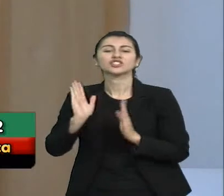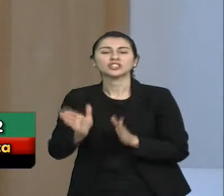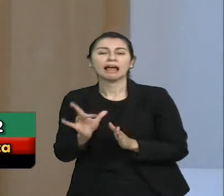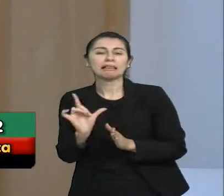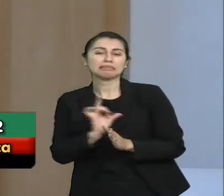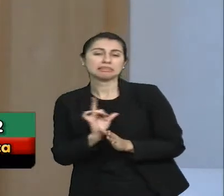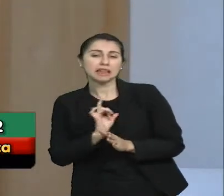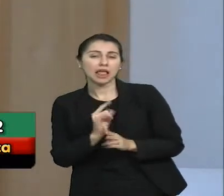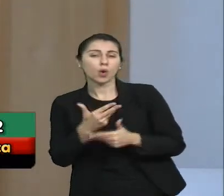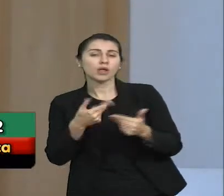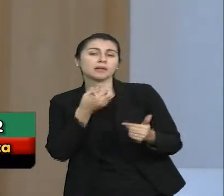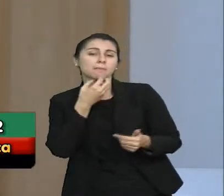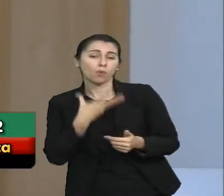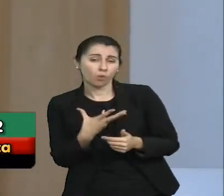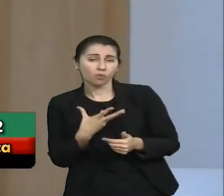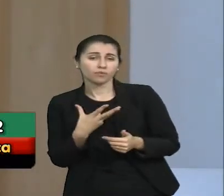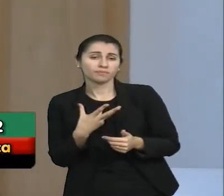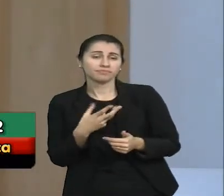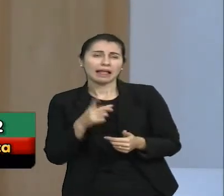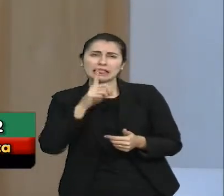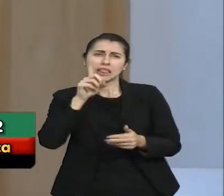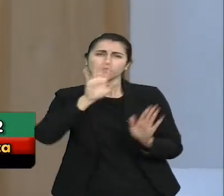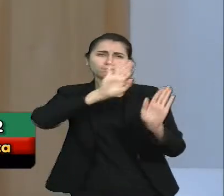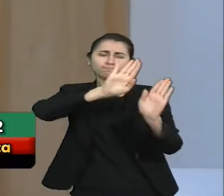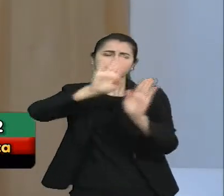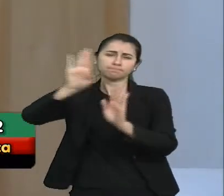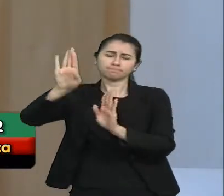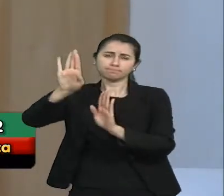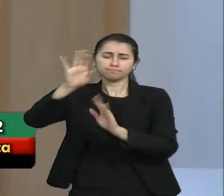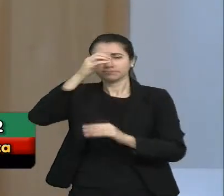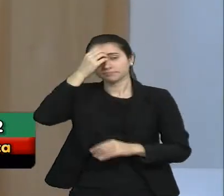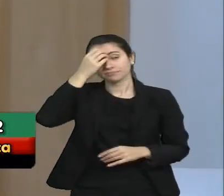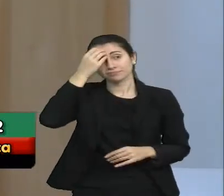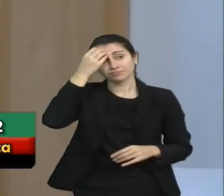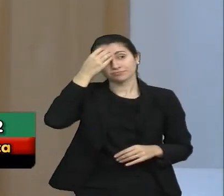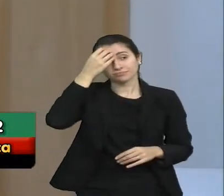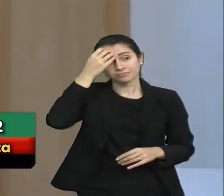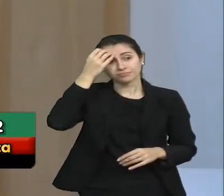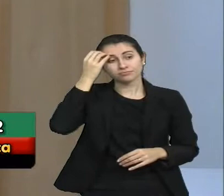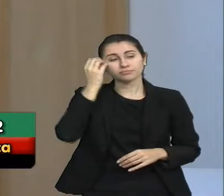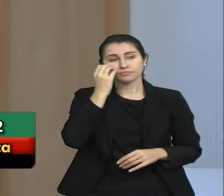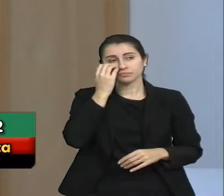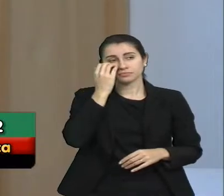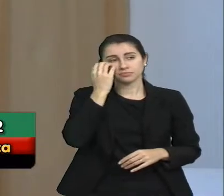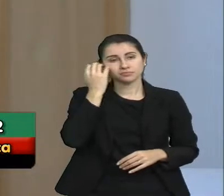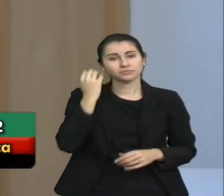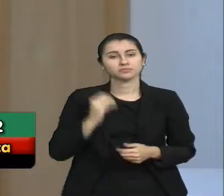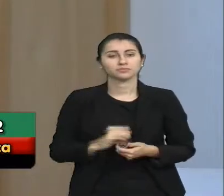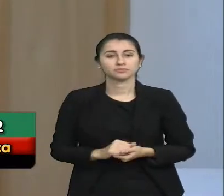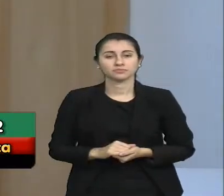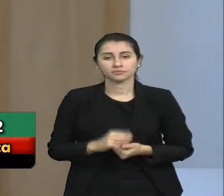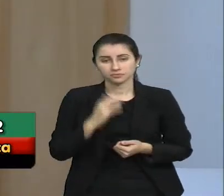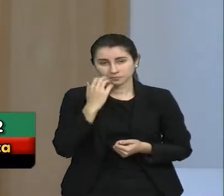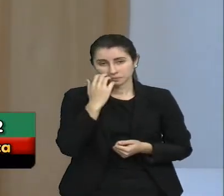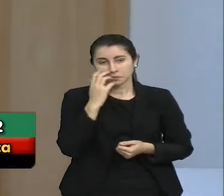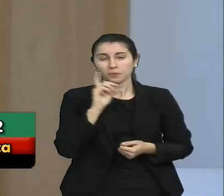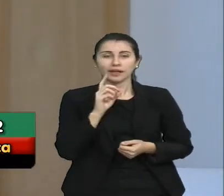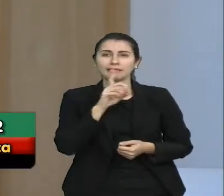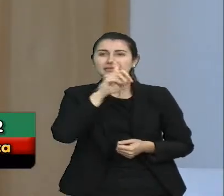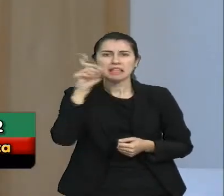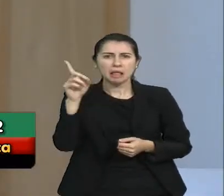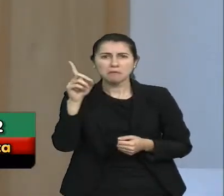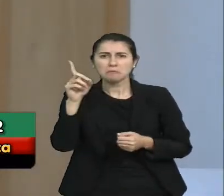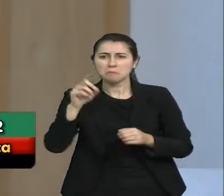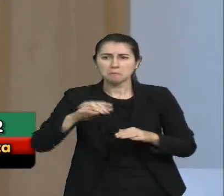Deus acima de todos, não, porque o Estado é laico. E o Estado é laico não significa Deus acima de todos.